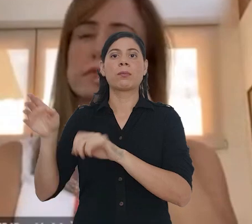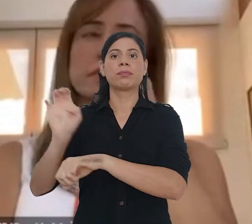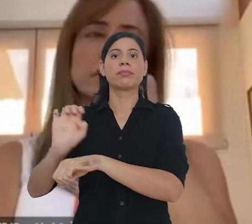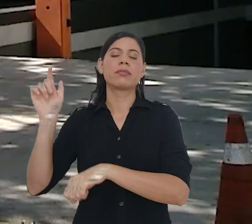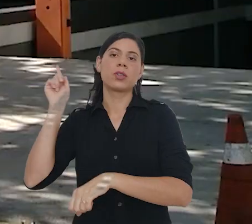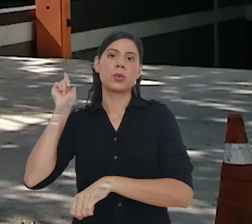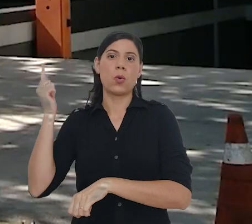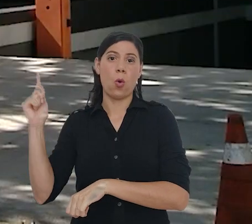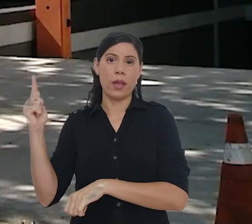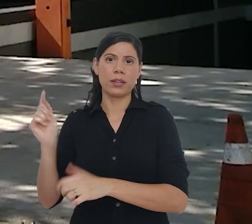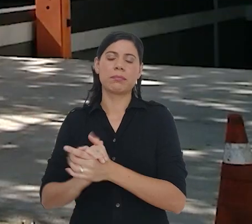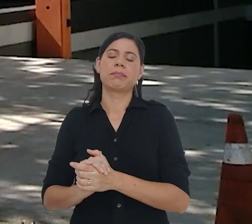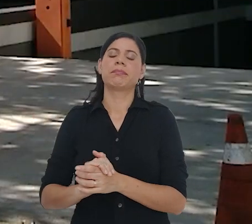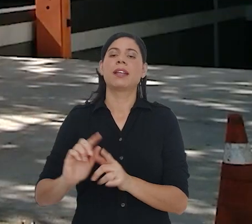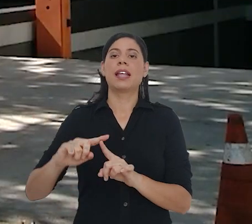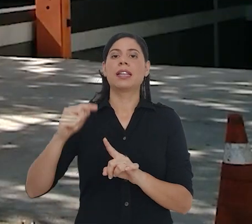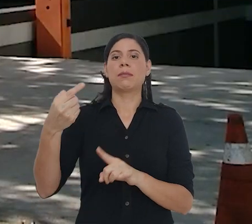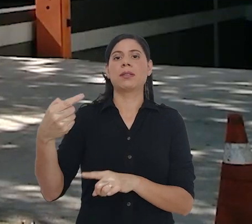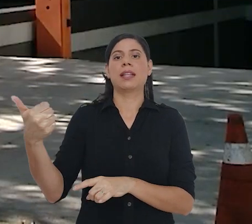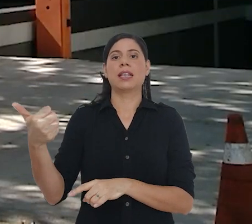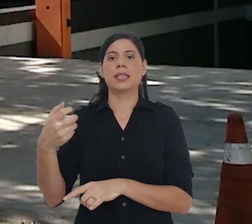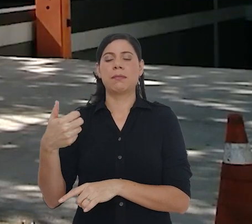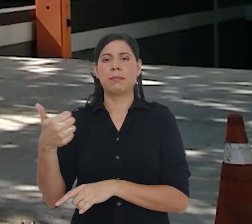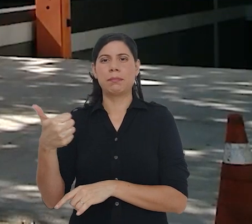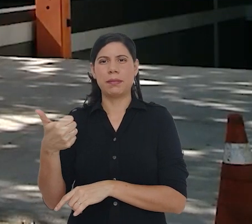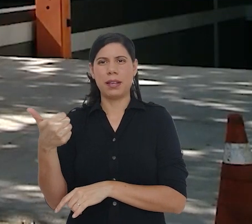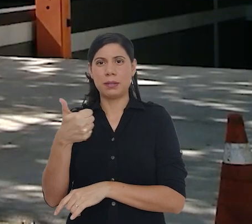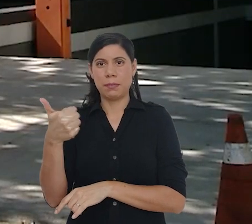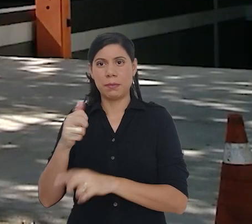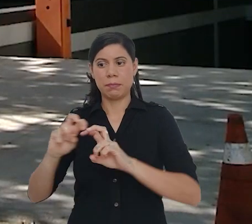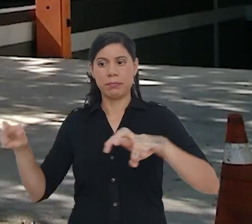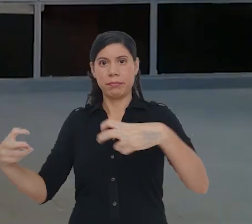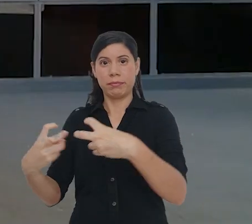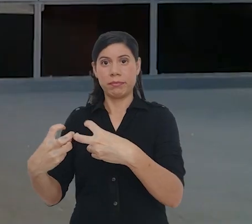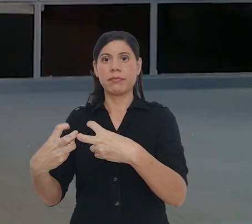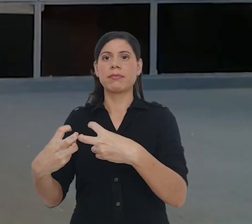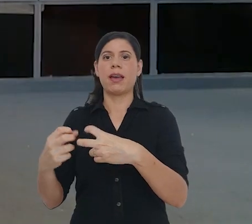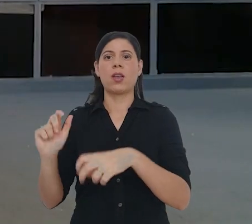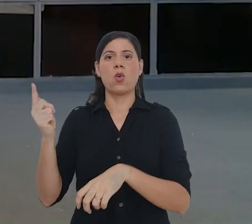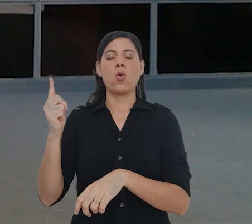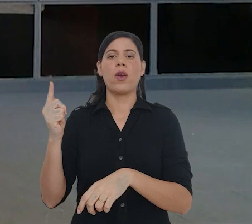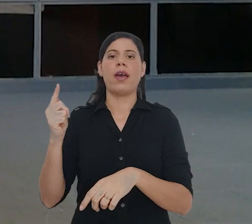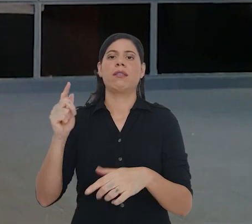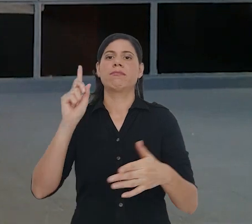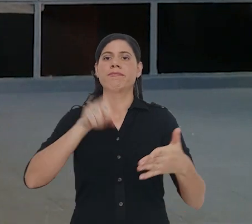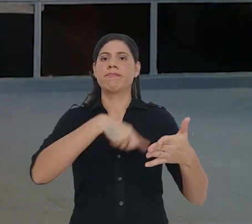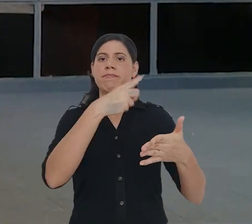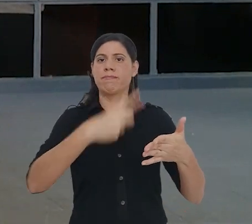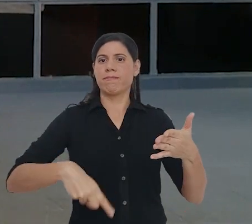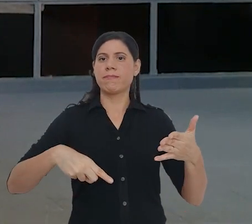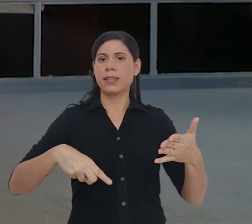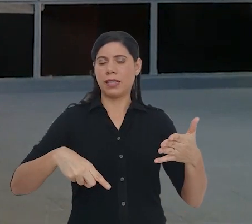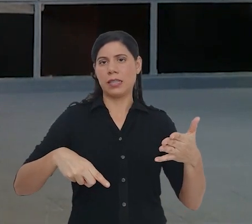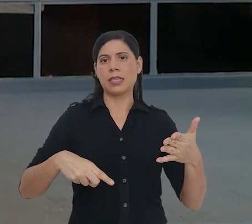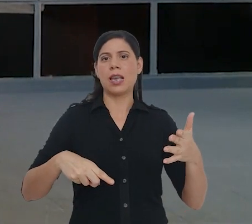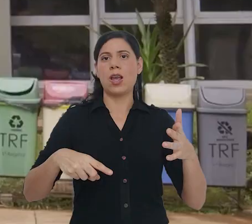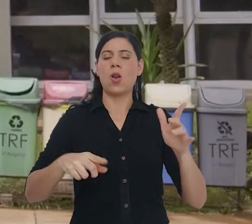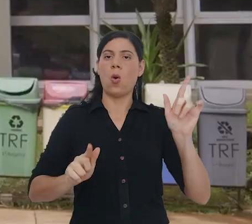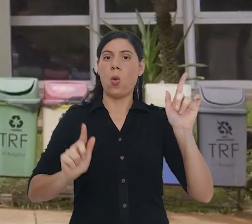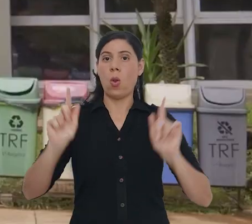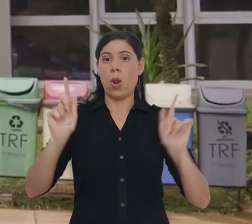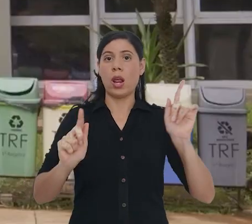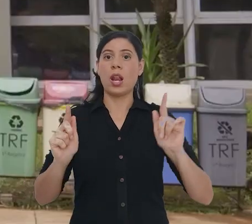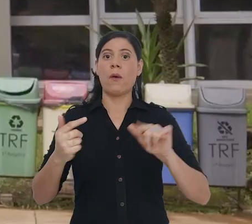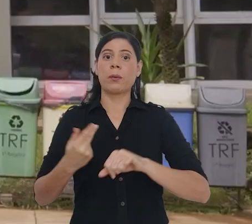de Goiás. Após a 11ª Vara Federal Criminal da Seção Judiciária do Estado determinar o desfazimento da arrematação,